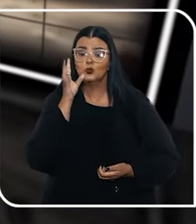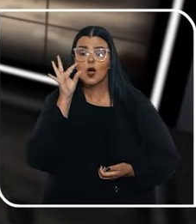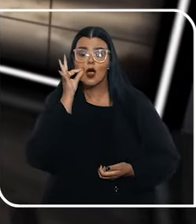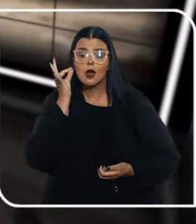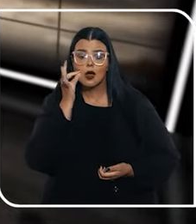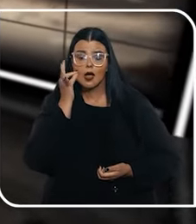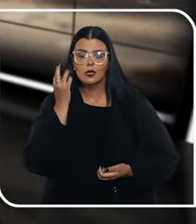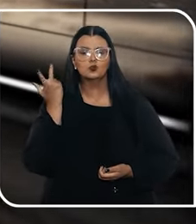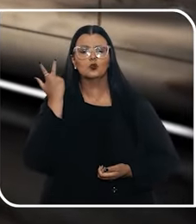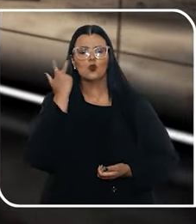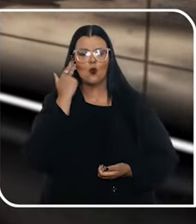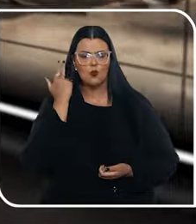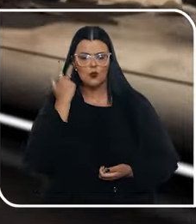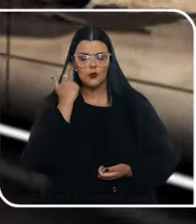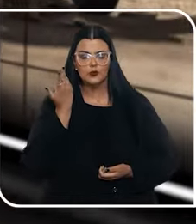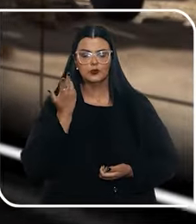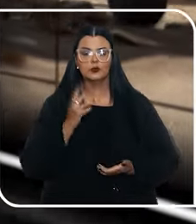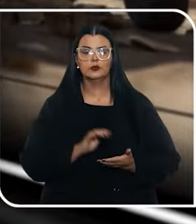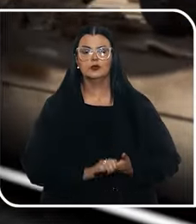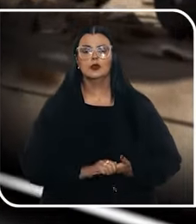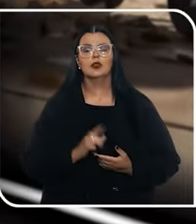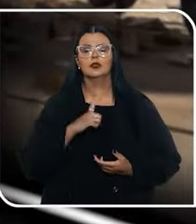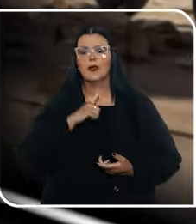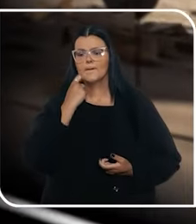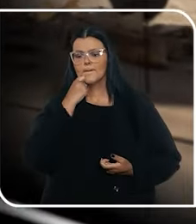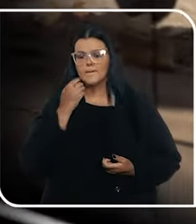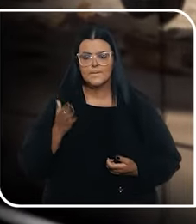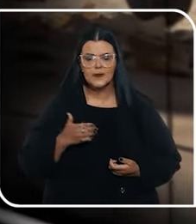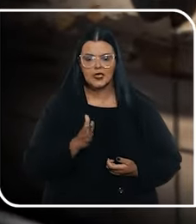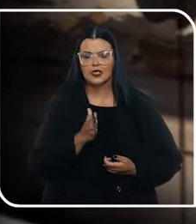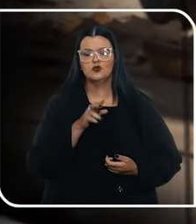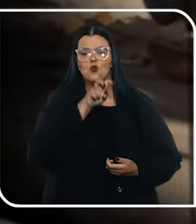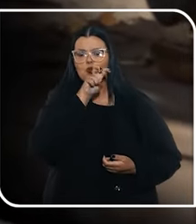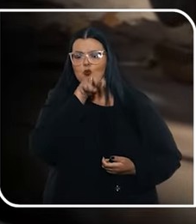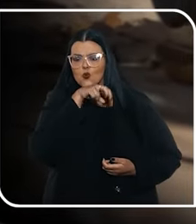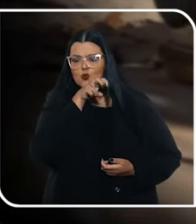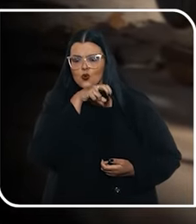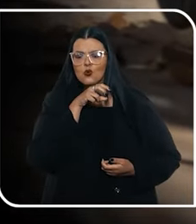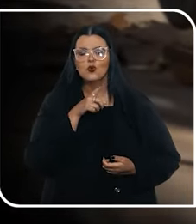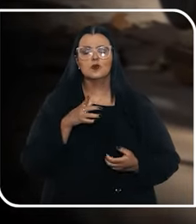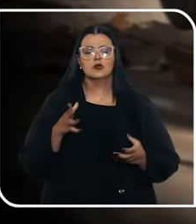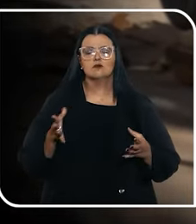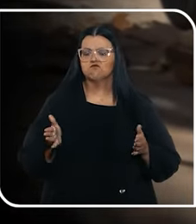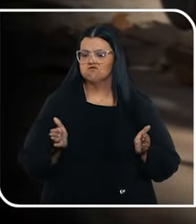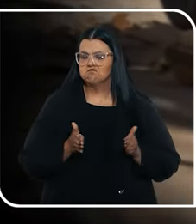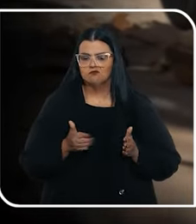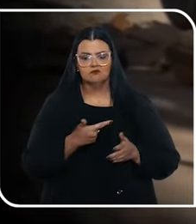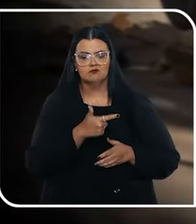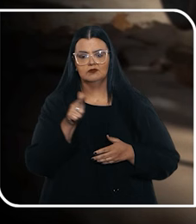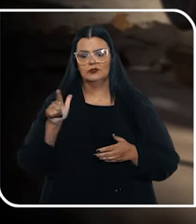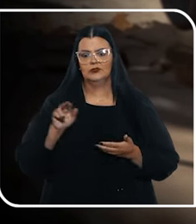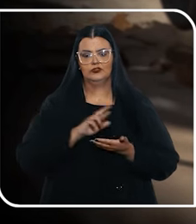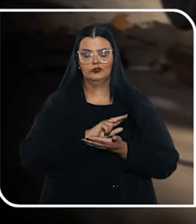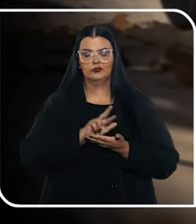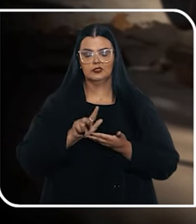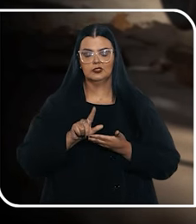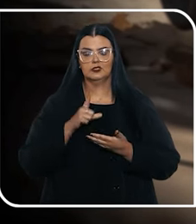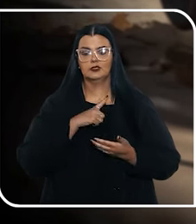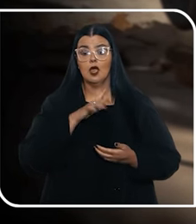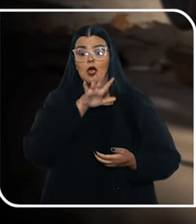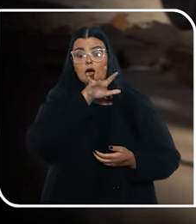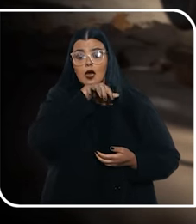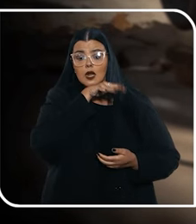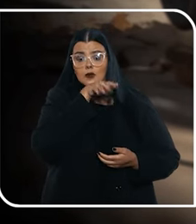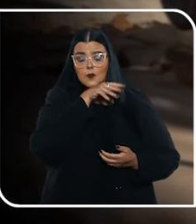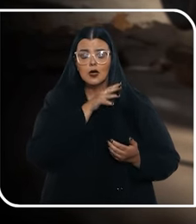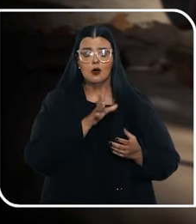Cachorro e gato são os mais comuns, mas tem peixe, répteis, pequenos mamíferos, enfim. O fato é que os